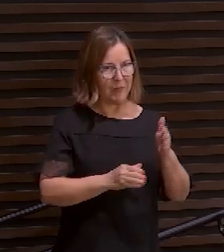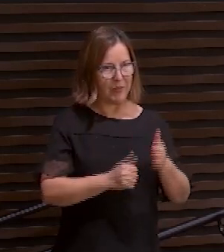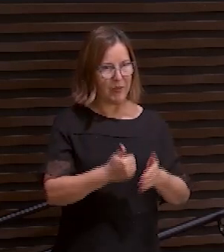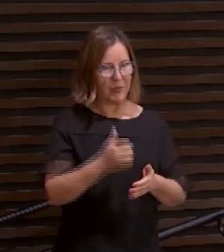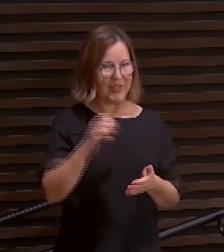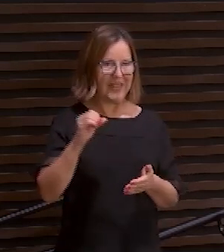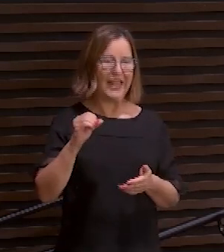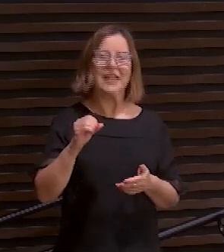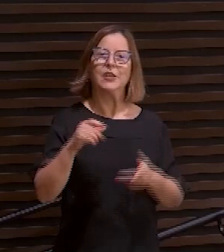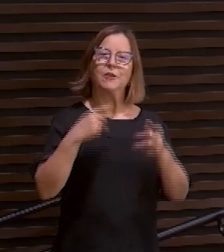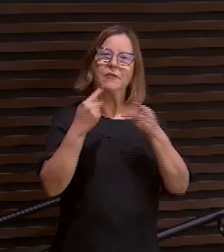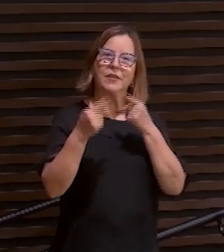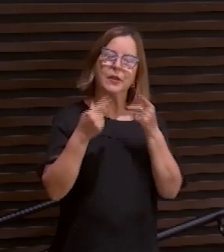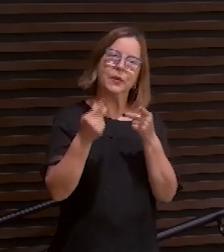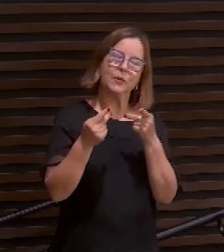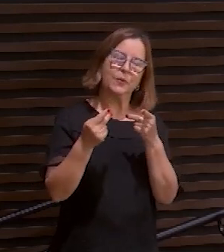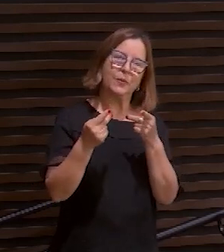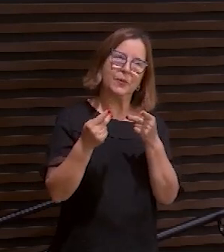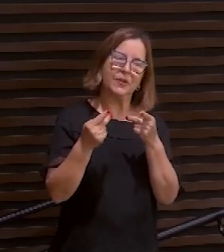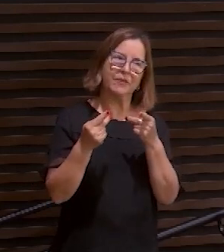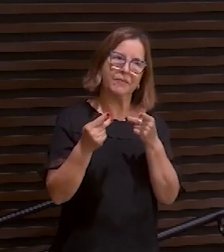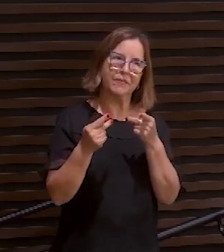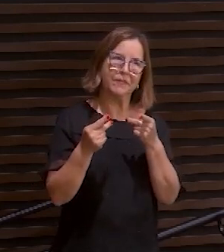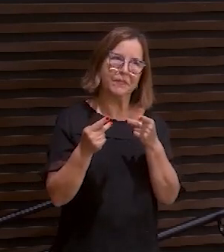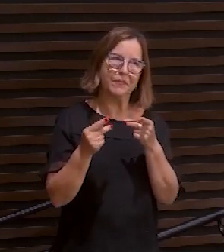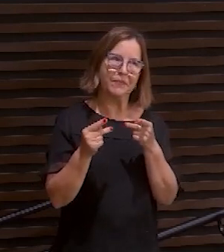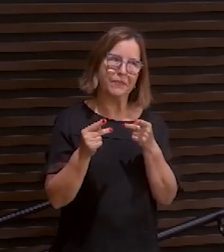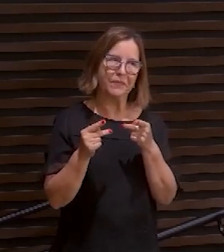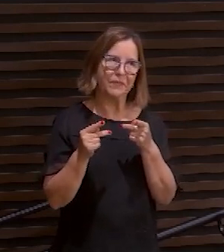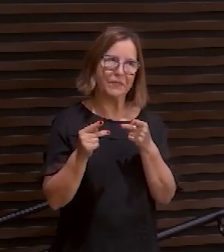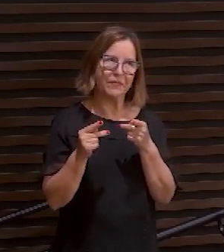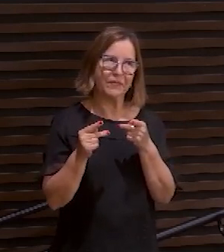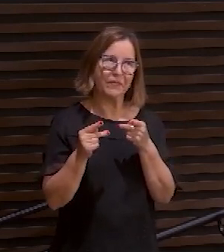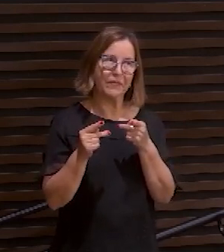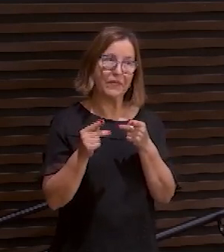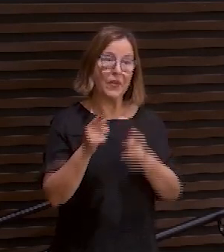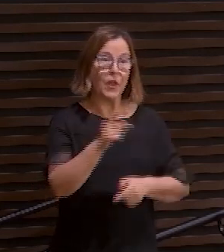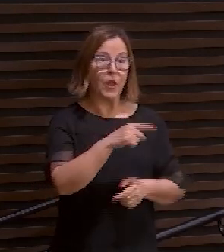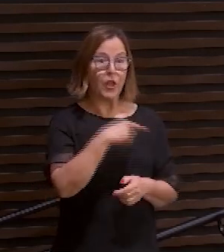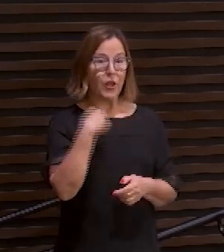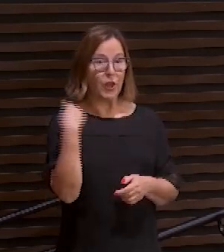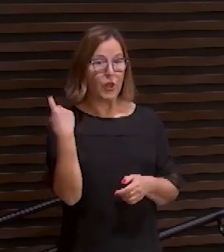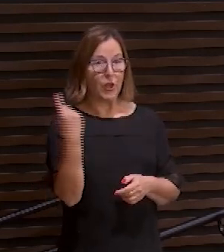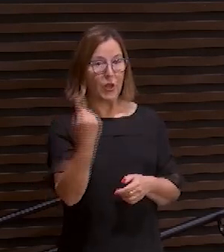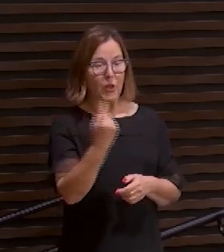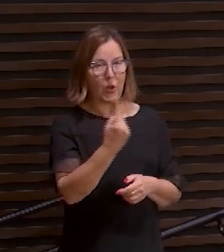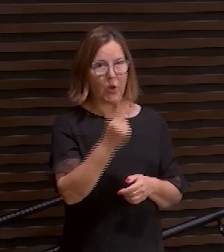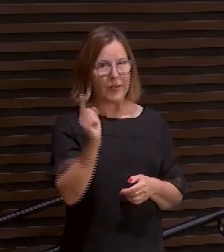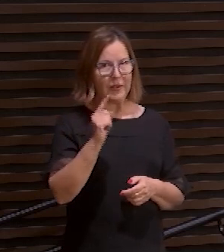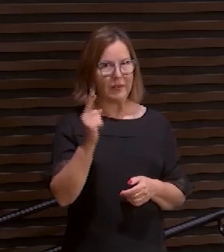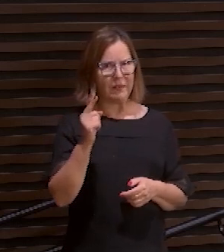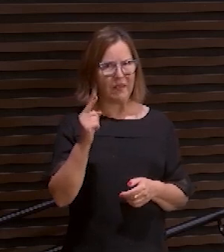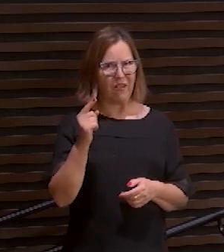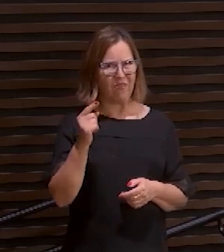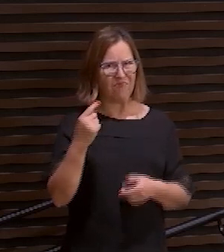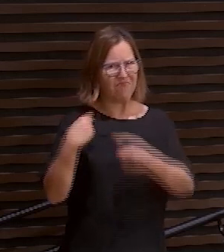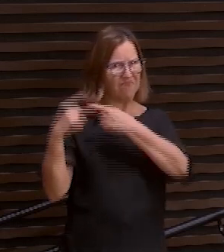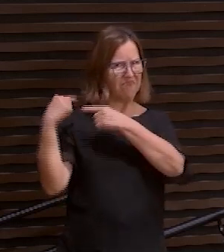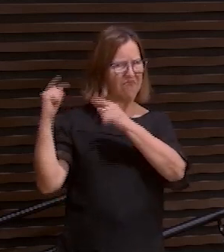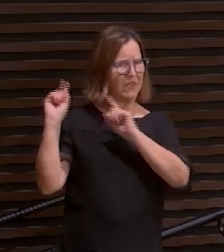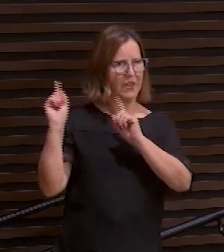10, ele está dizendo que nós, porém, não somos dos que retrocedem